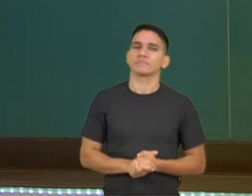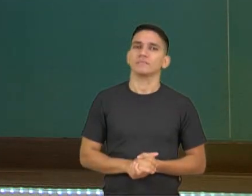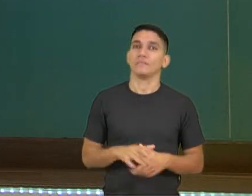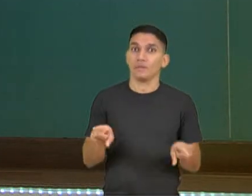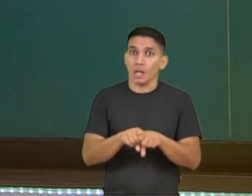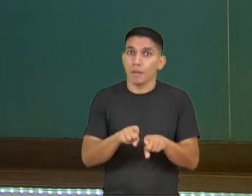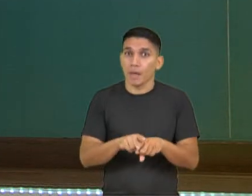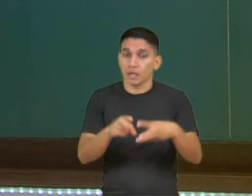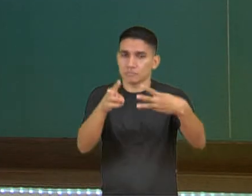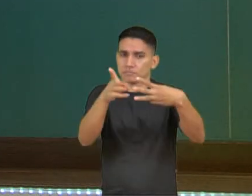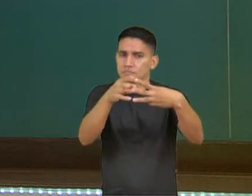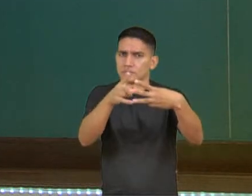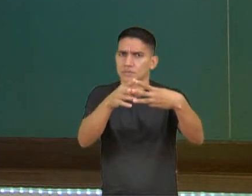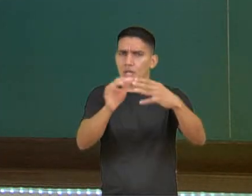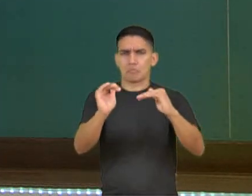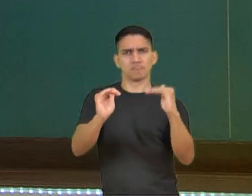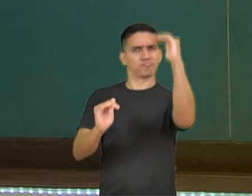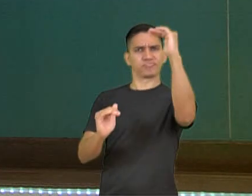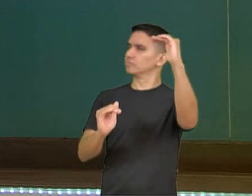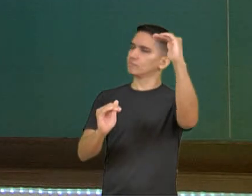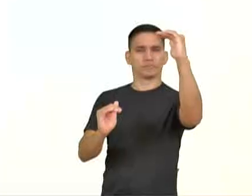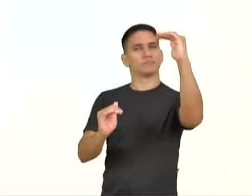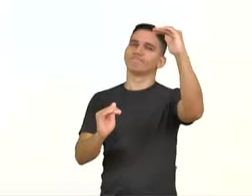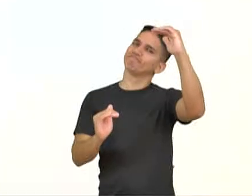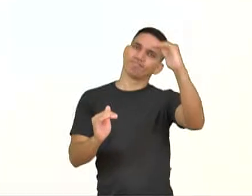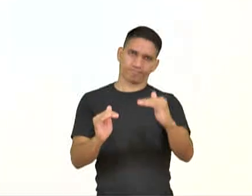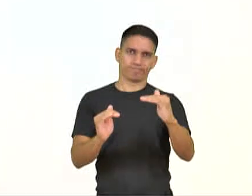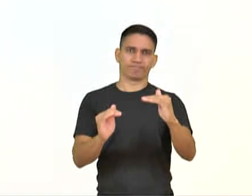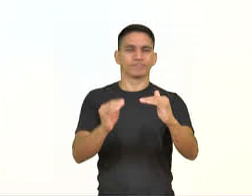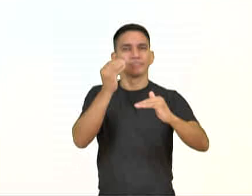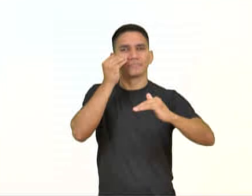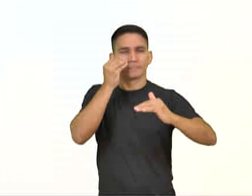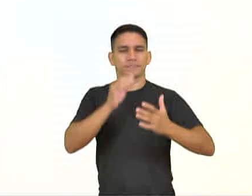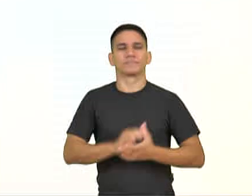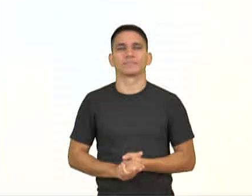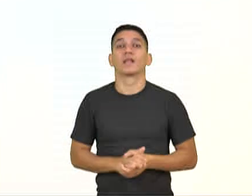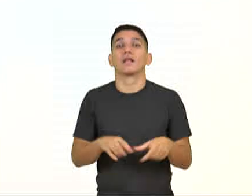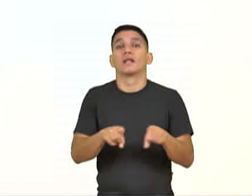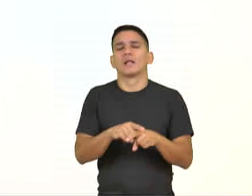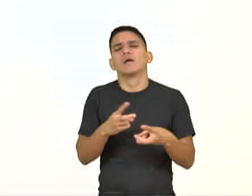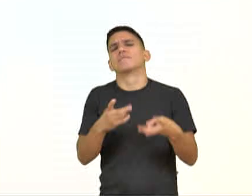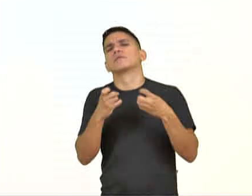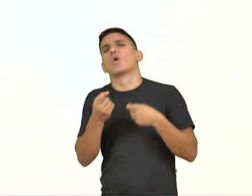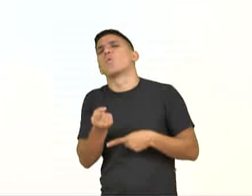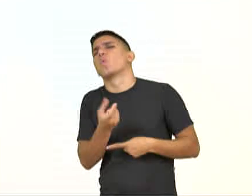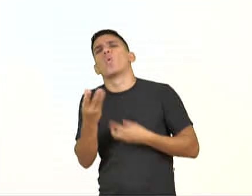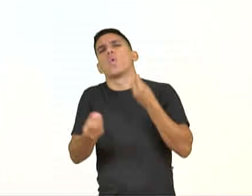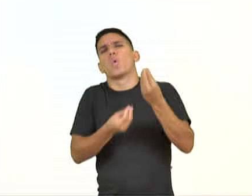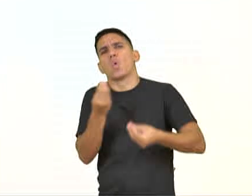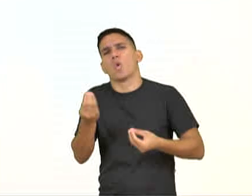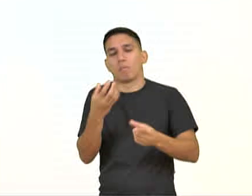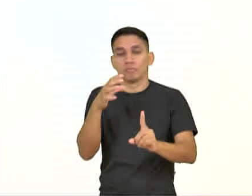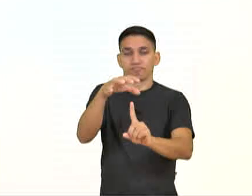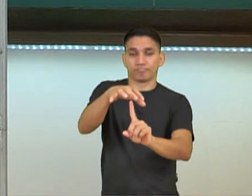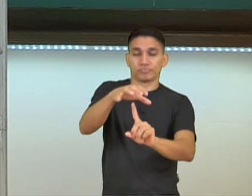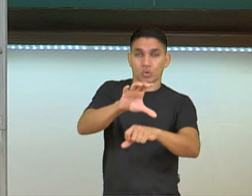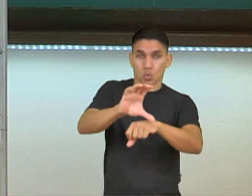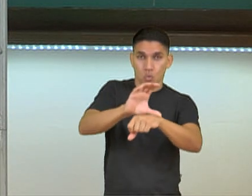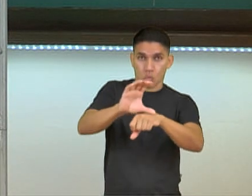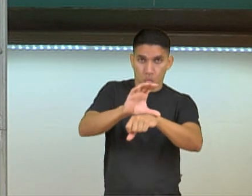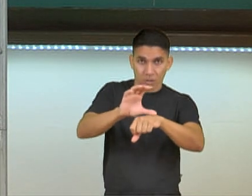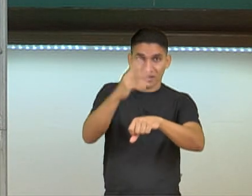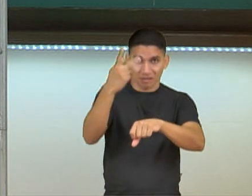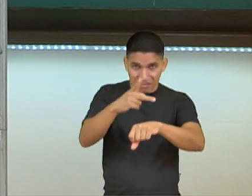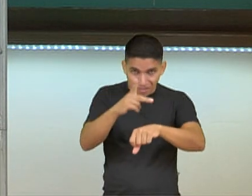ser retirados os privilégios deles. Vamos ver também que, quanto a essa monarquia constitucional, nós vamos ver